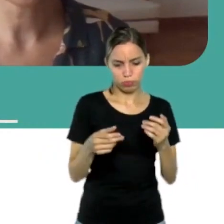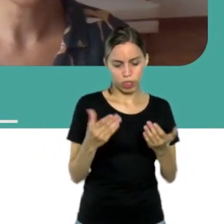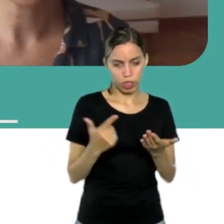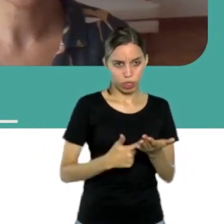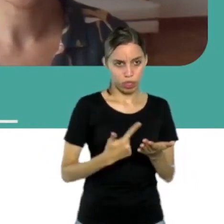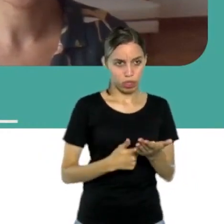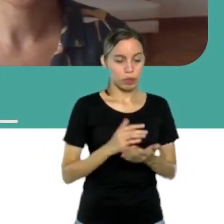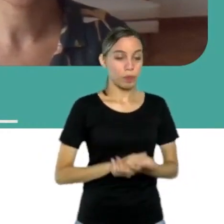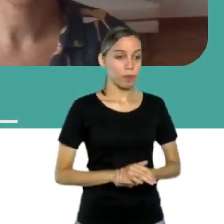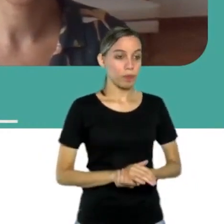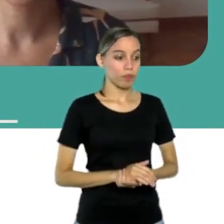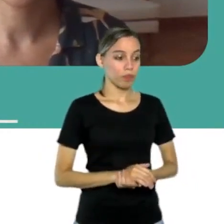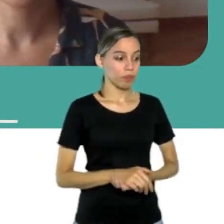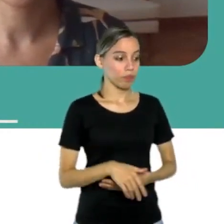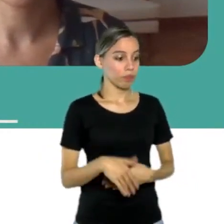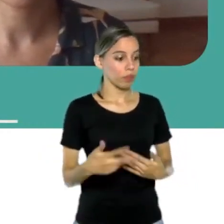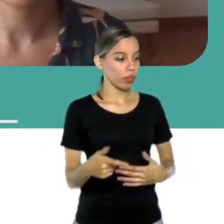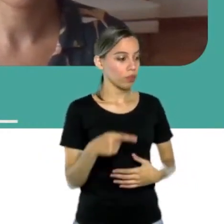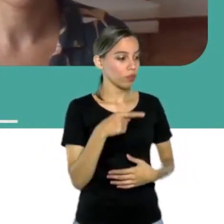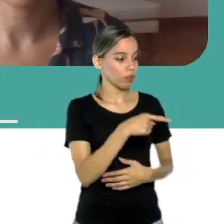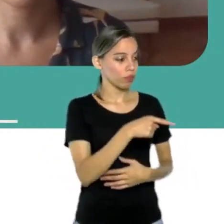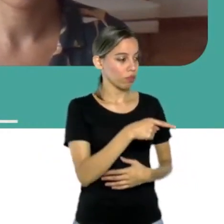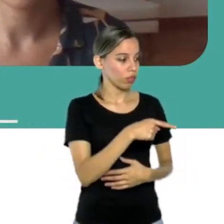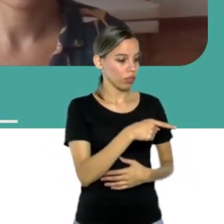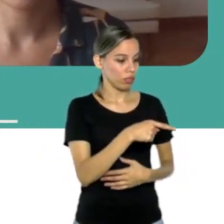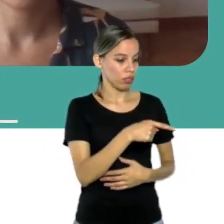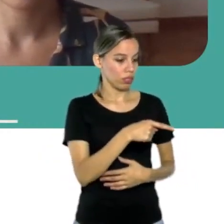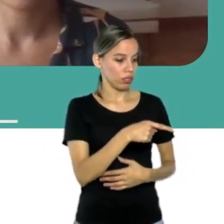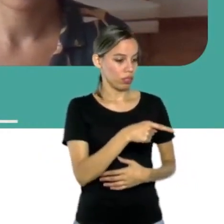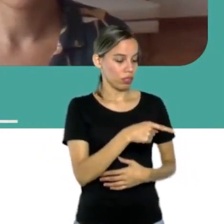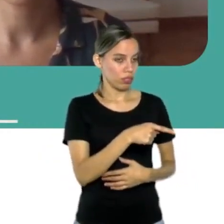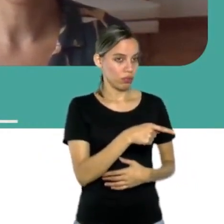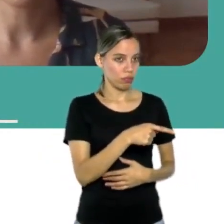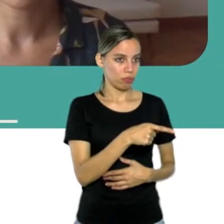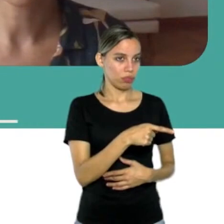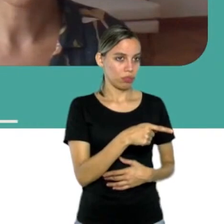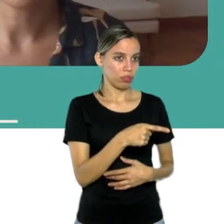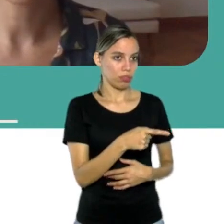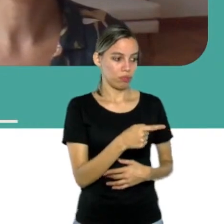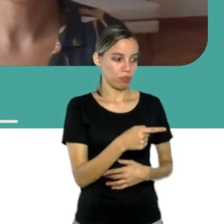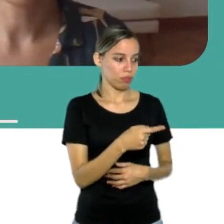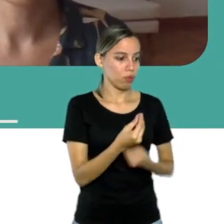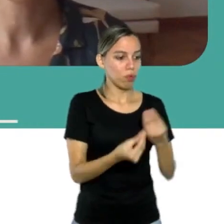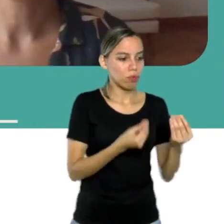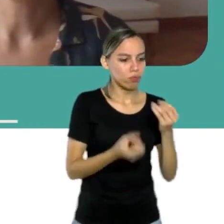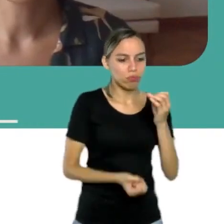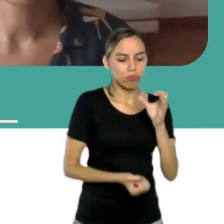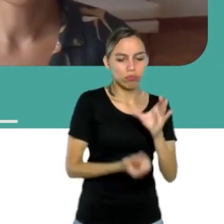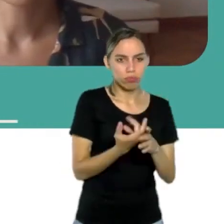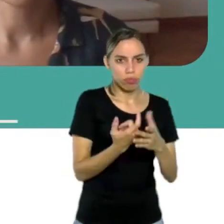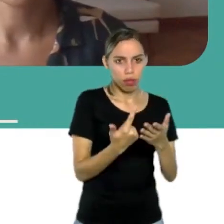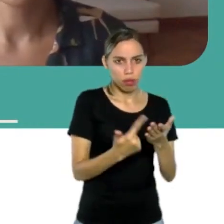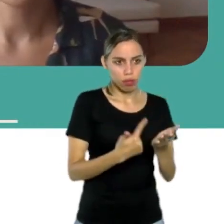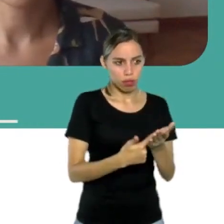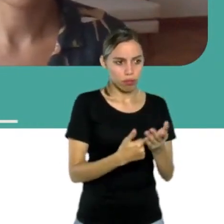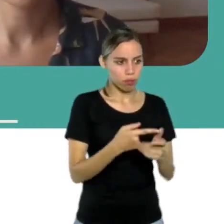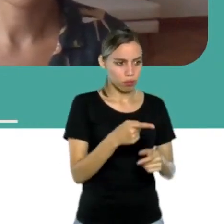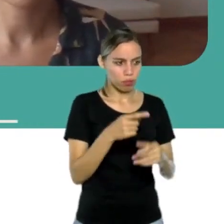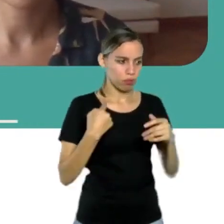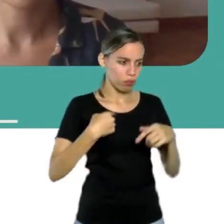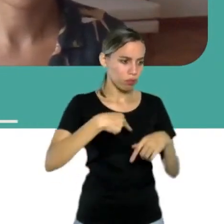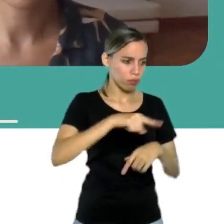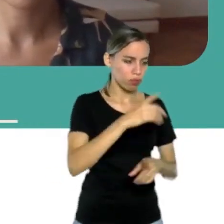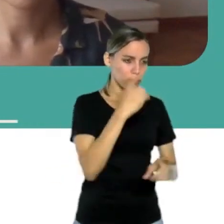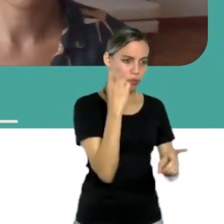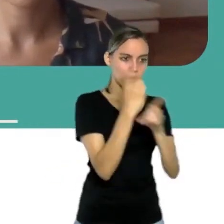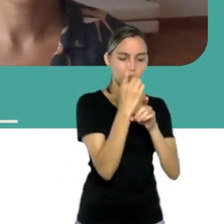né? Como que foi encontrar? Se foi por meio do edital, né? Da Urutau. Pedir para você falar um pouquinho